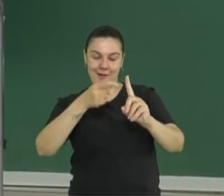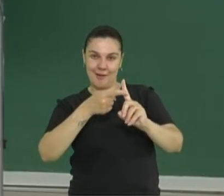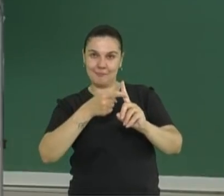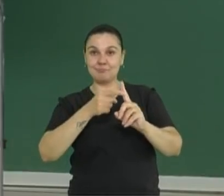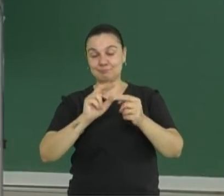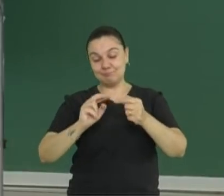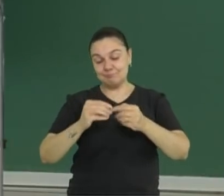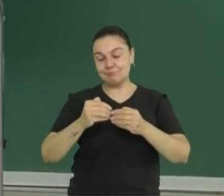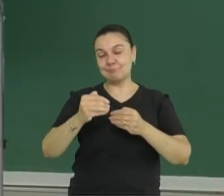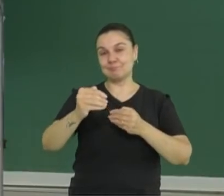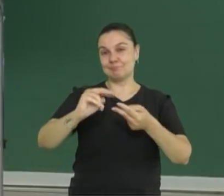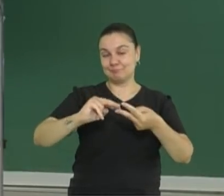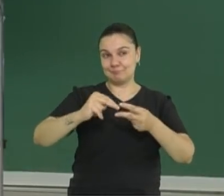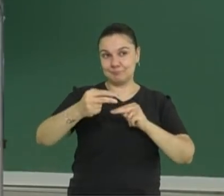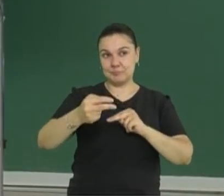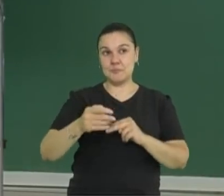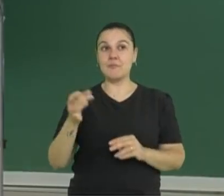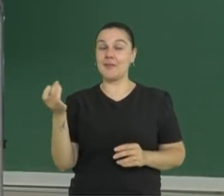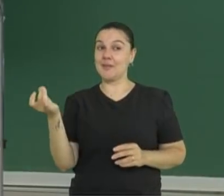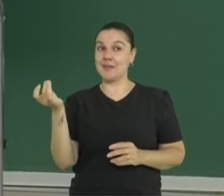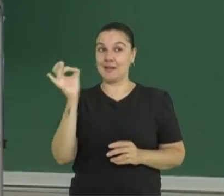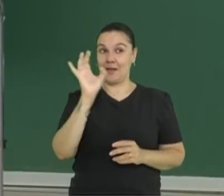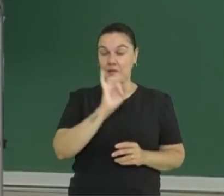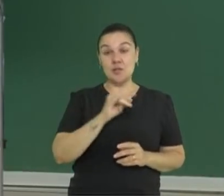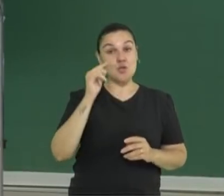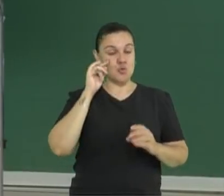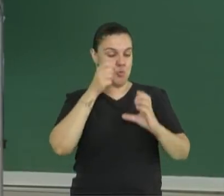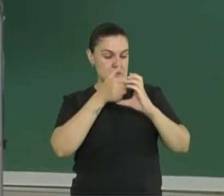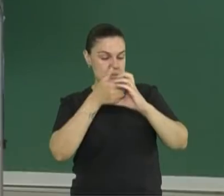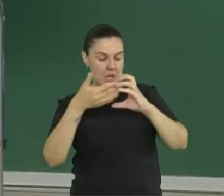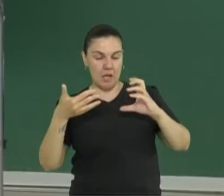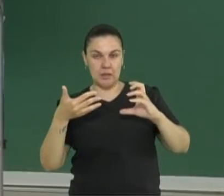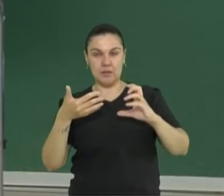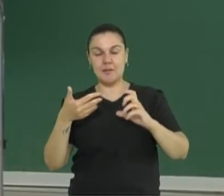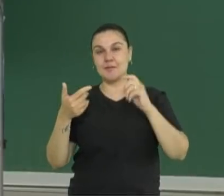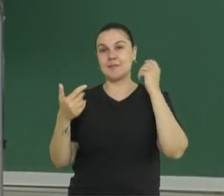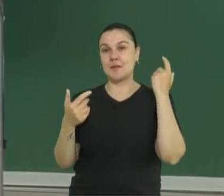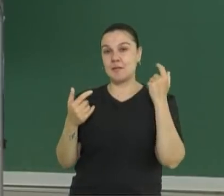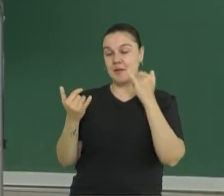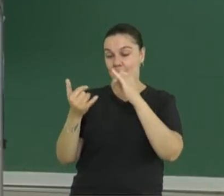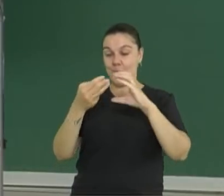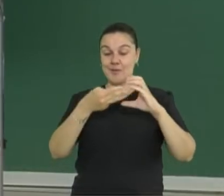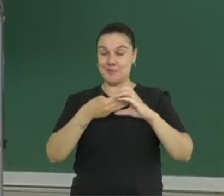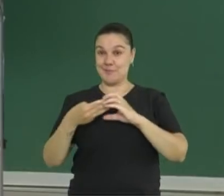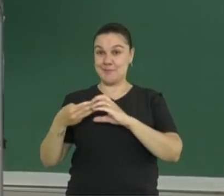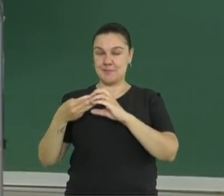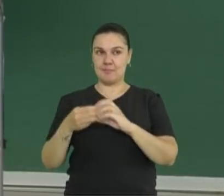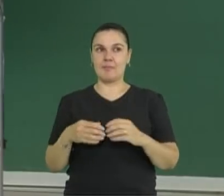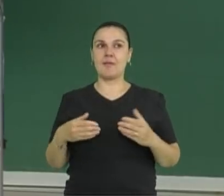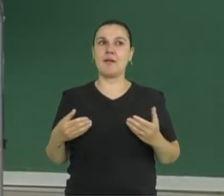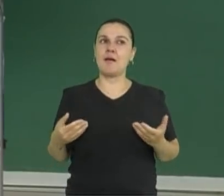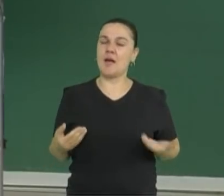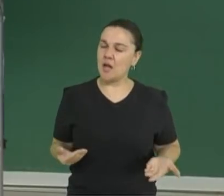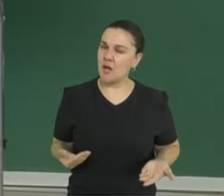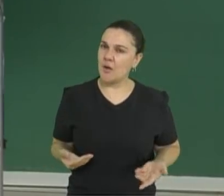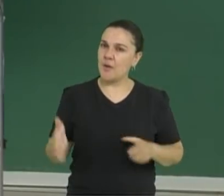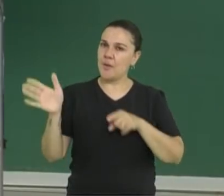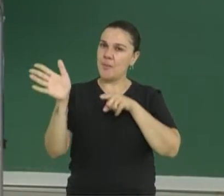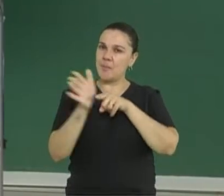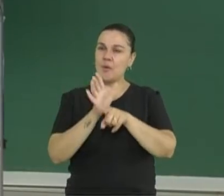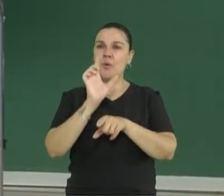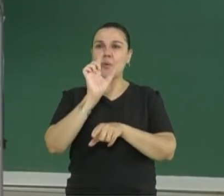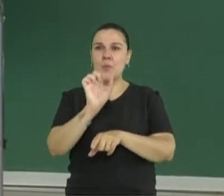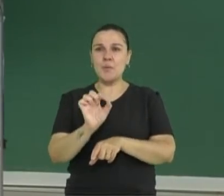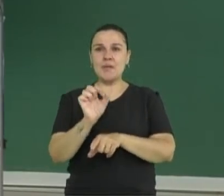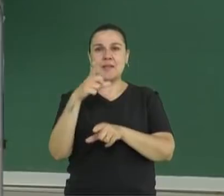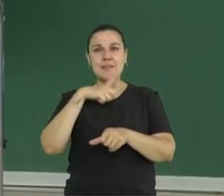de reprodução. E cada uma com as suas características, com as suas células. Agora eu pergunto, o que será que